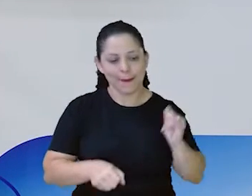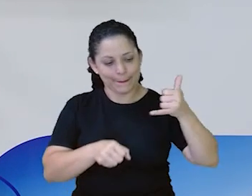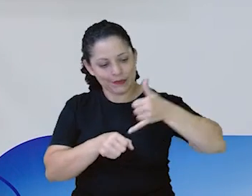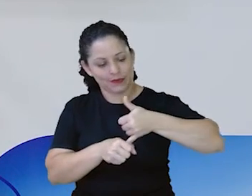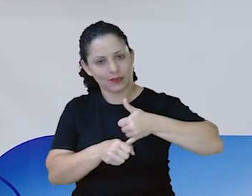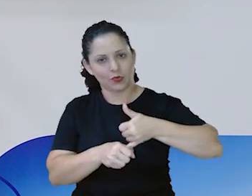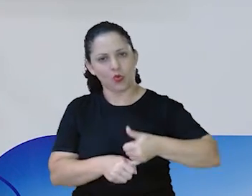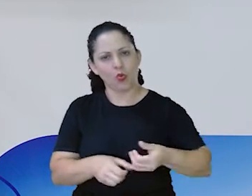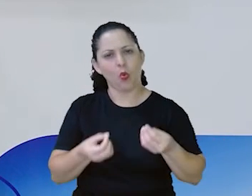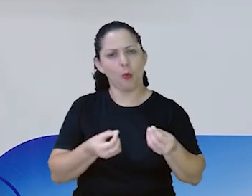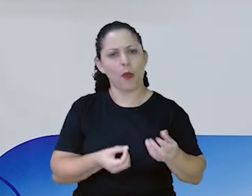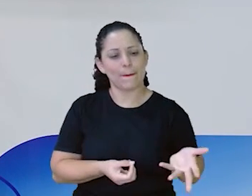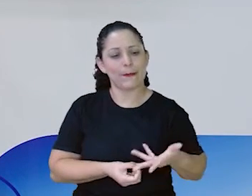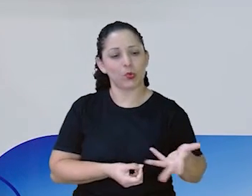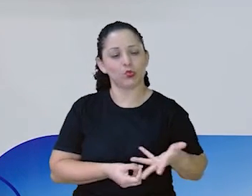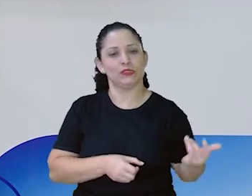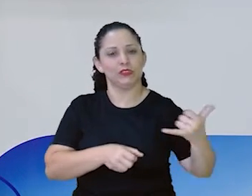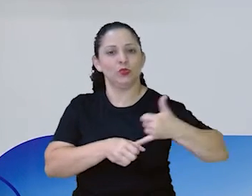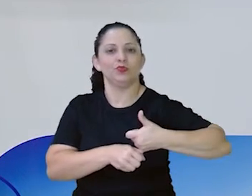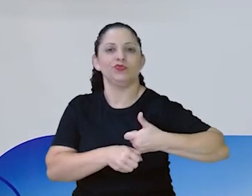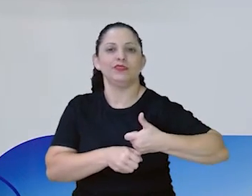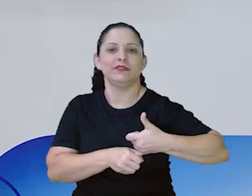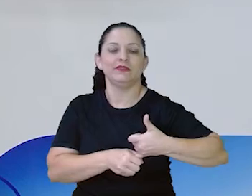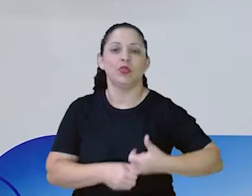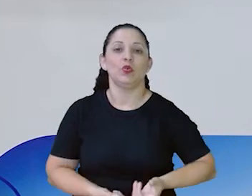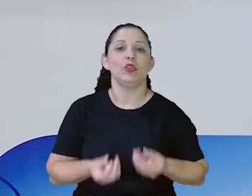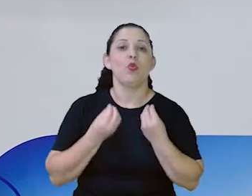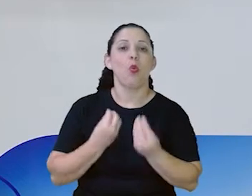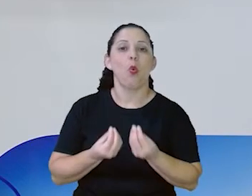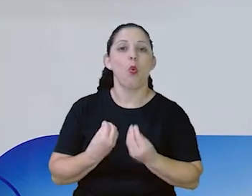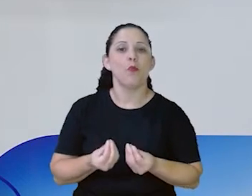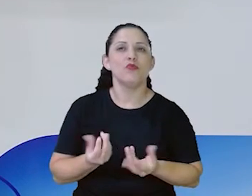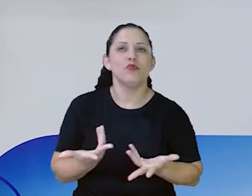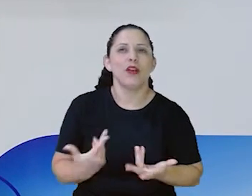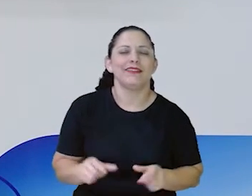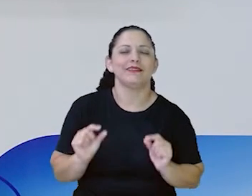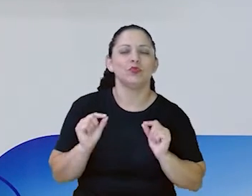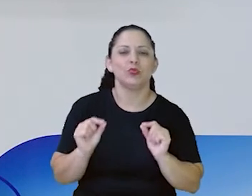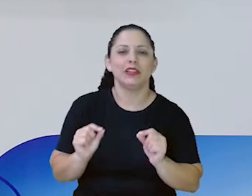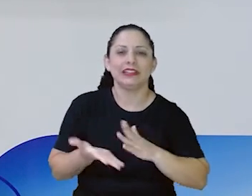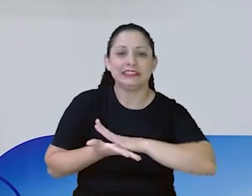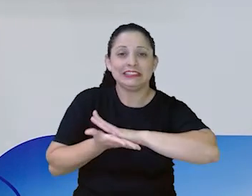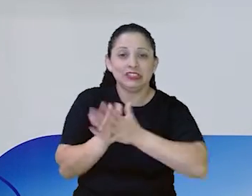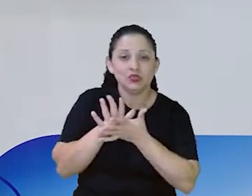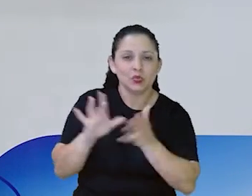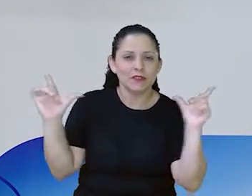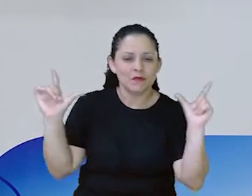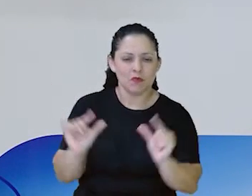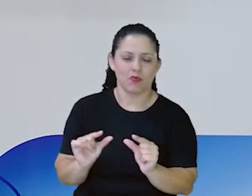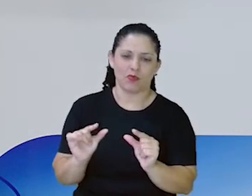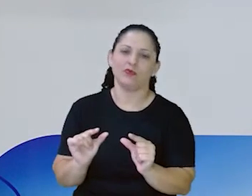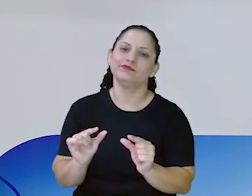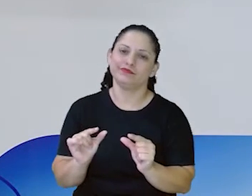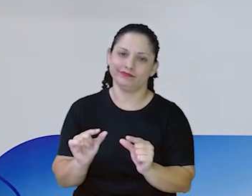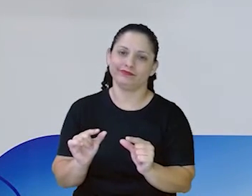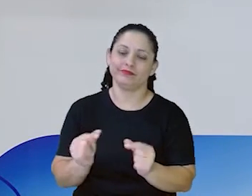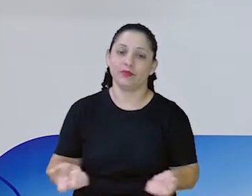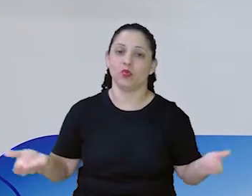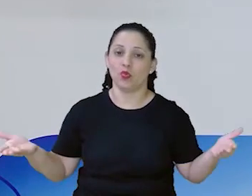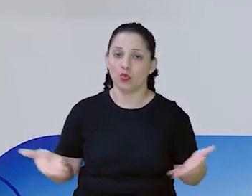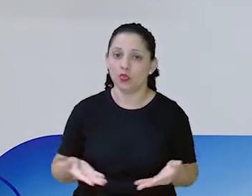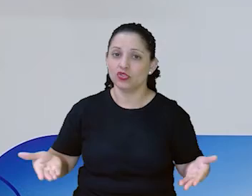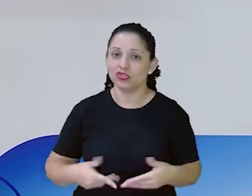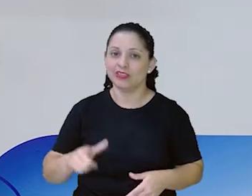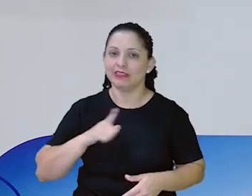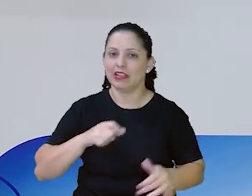produzir combustível e não ser tão agressivo ao meio ambiente? Então, como a gente tem, aí nós temos hoje